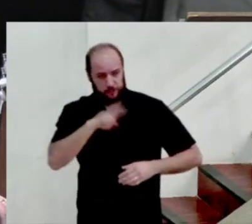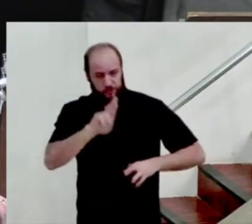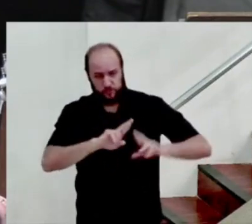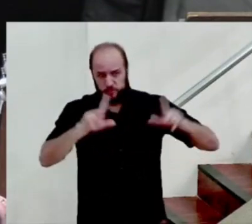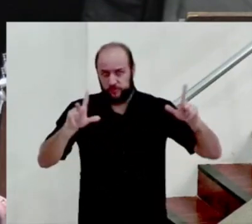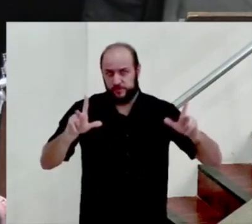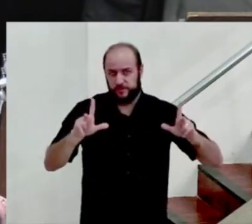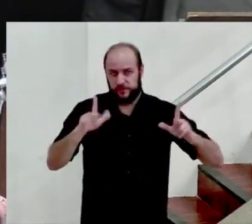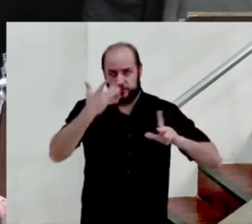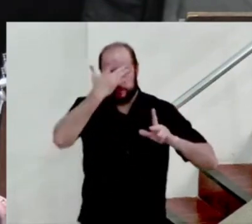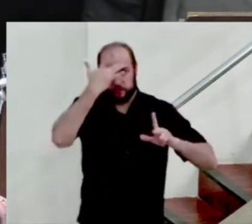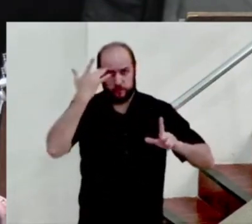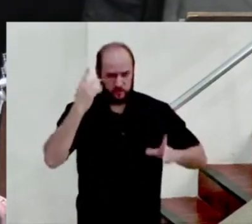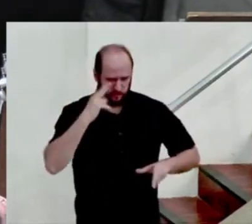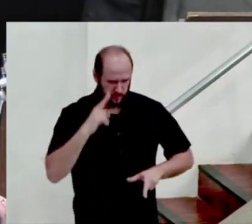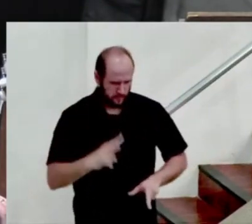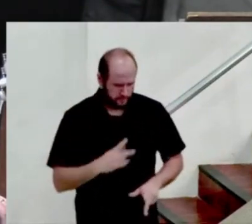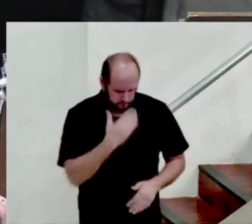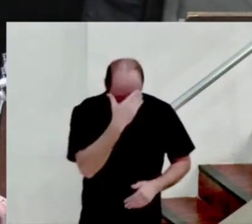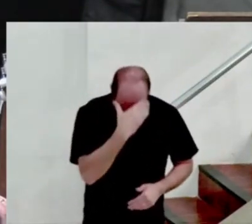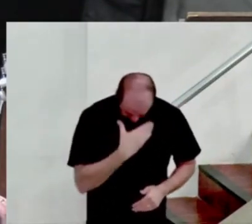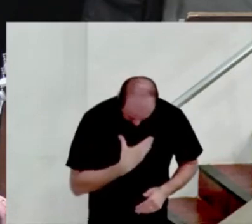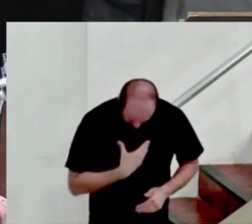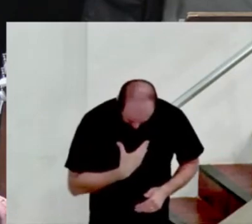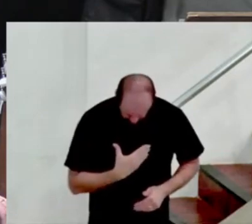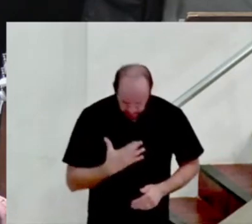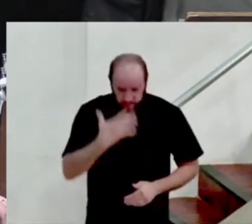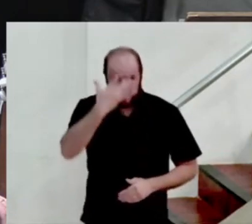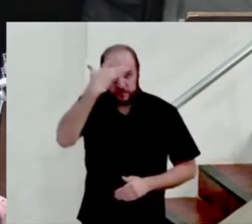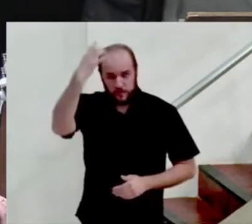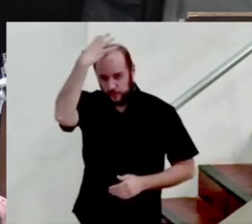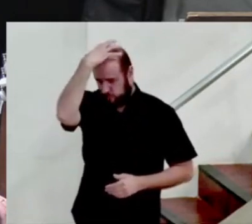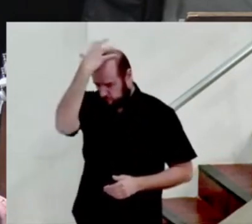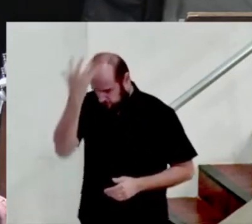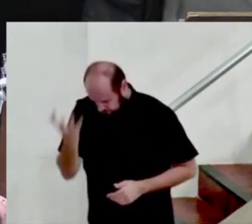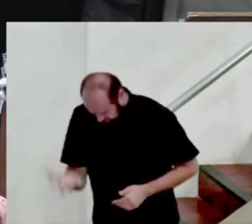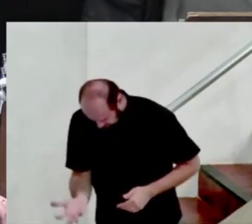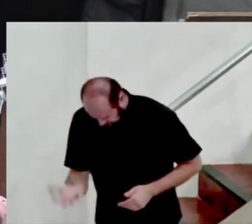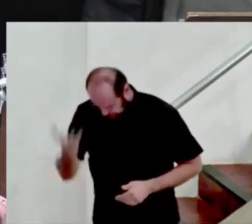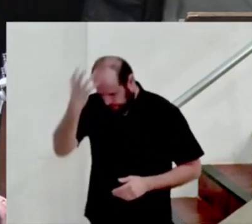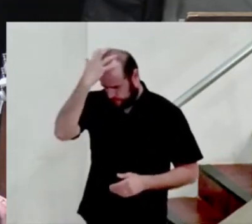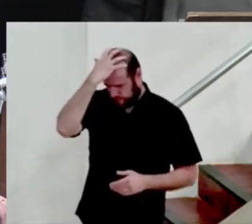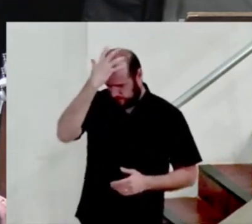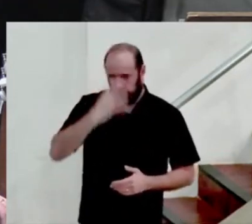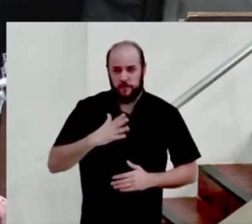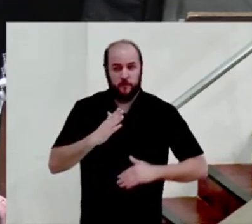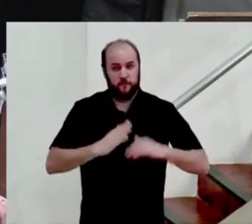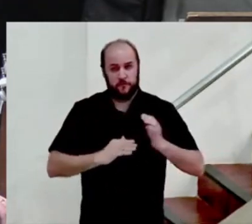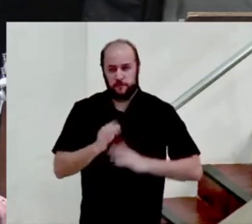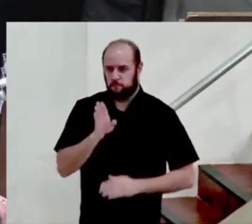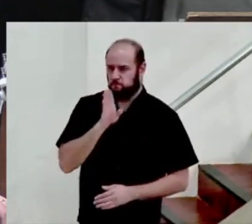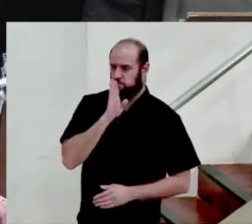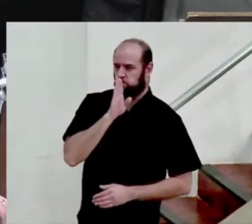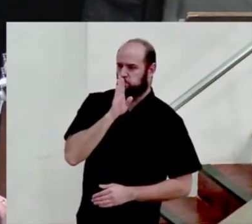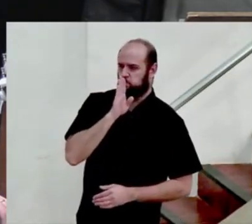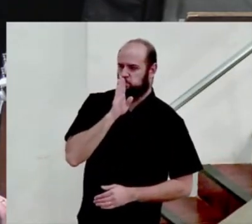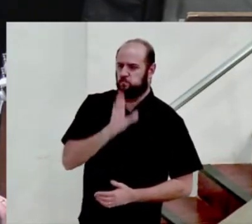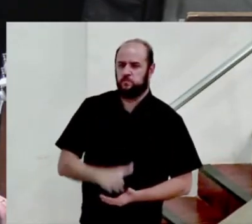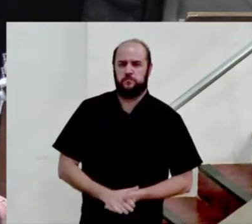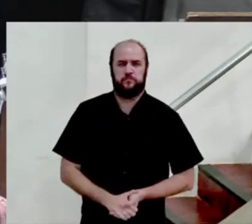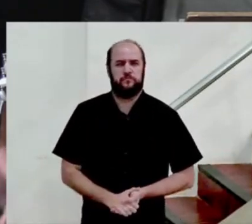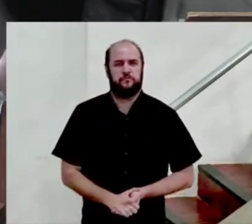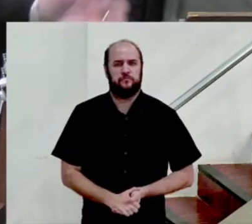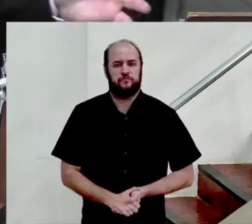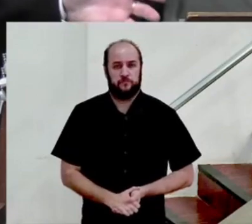As pessoas curvam suas cabeças, as pessoas tiram o chapéu, as pessoas fazem silêncio.